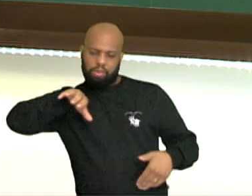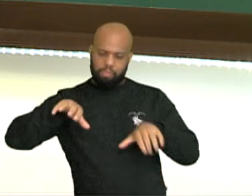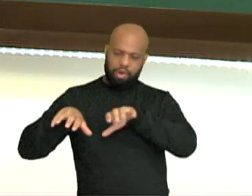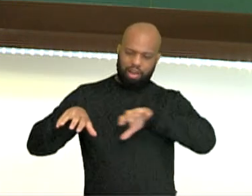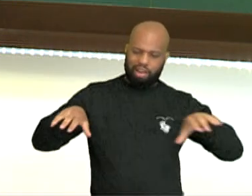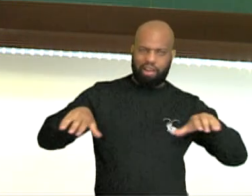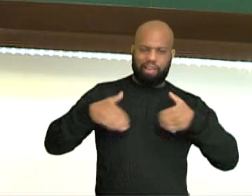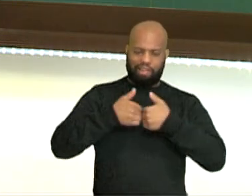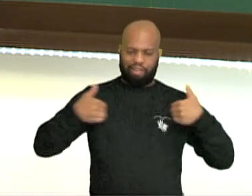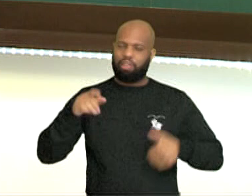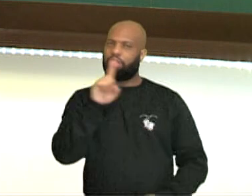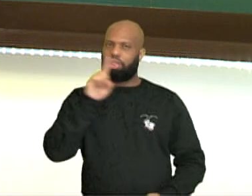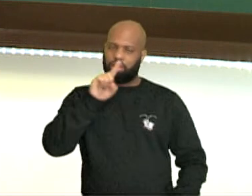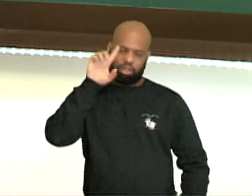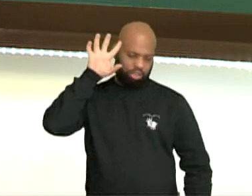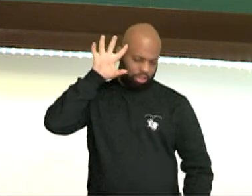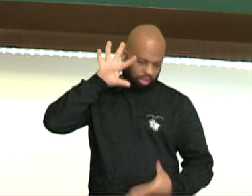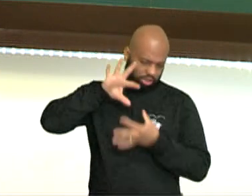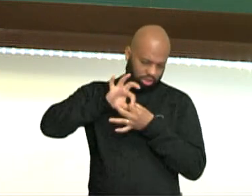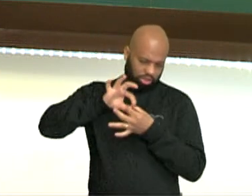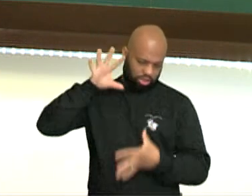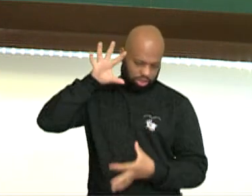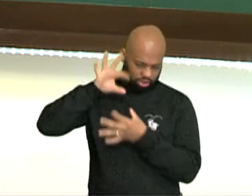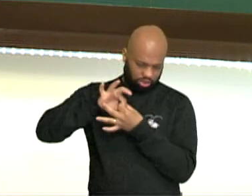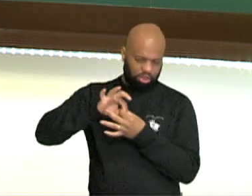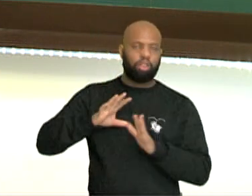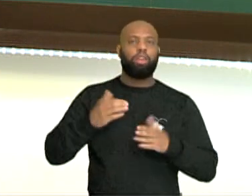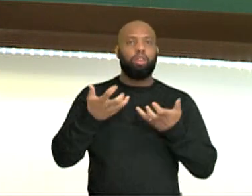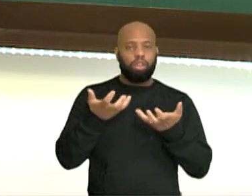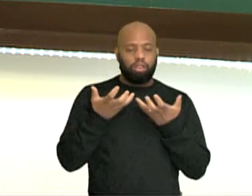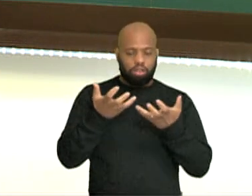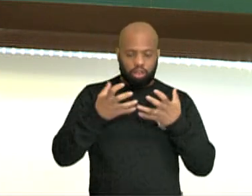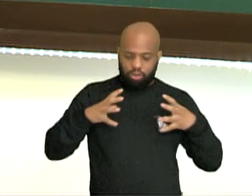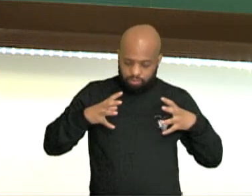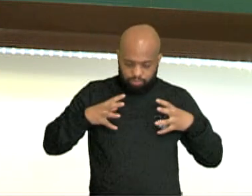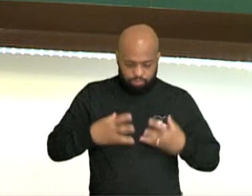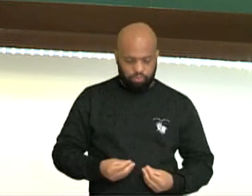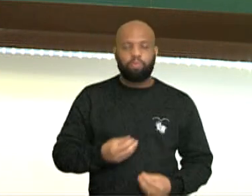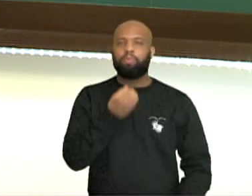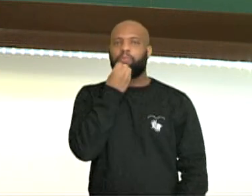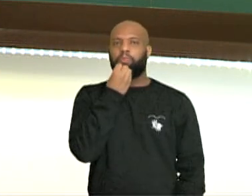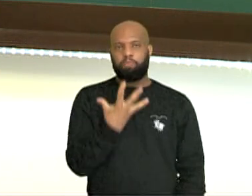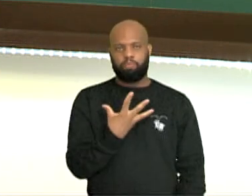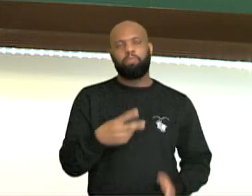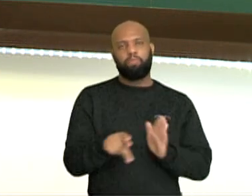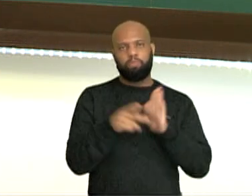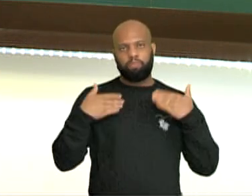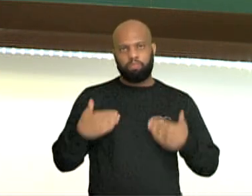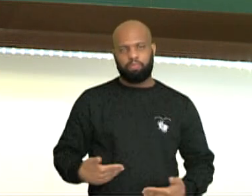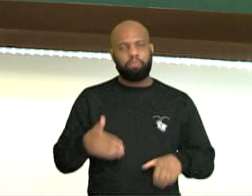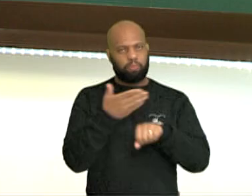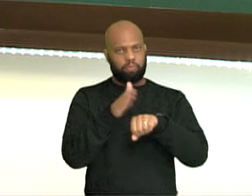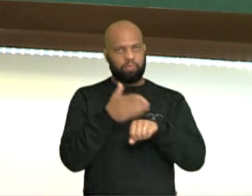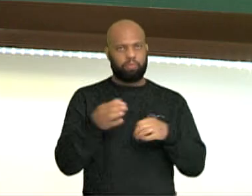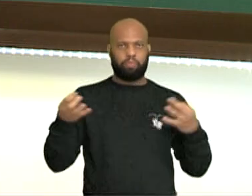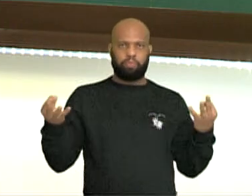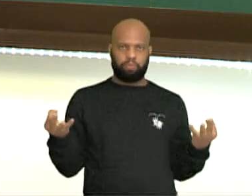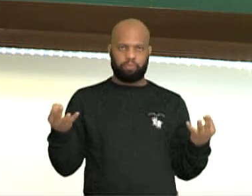corpo dissociado, eu busco um bem-estar completo, um bem-estar geral do meu corpo através da prática do